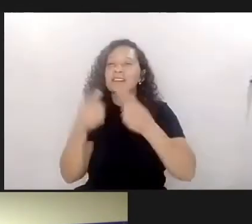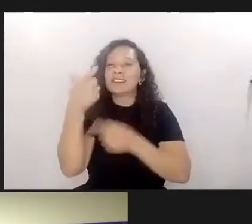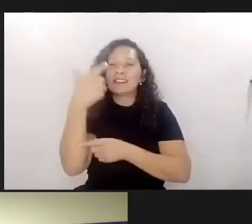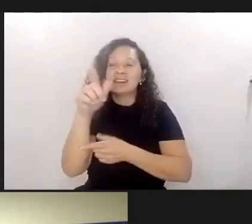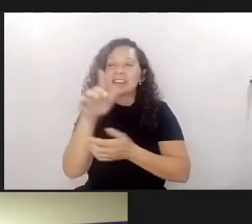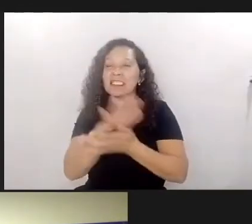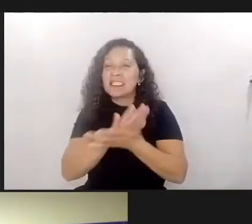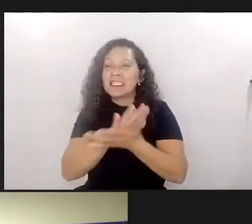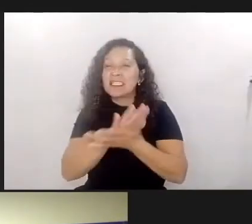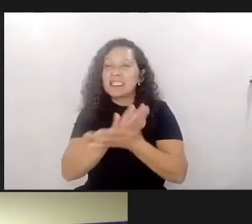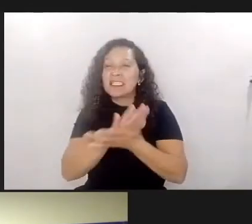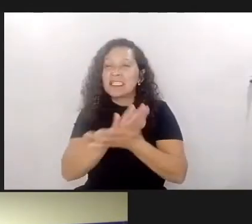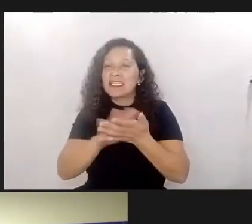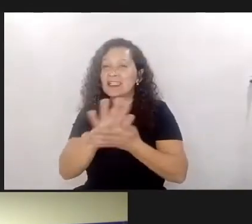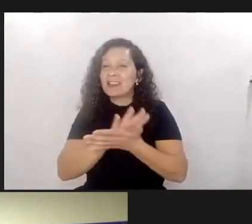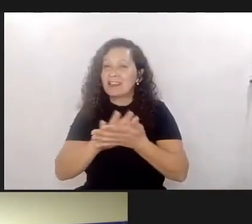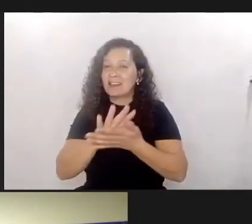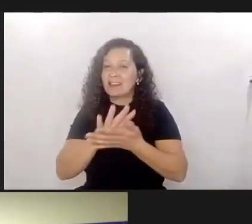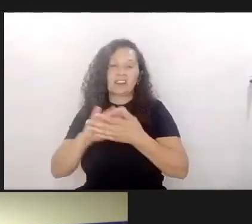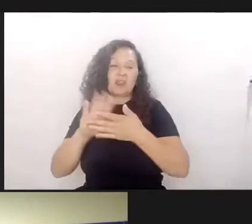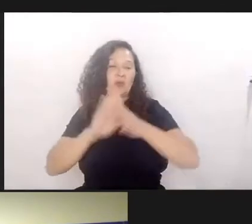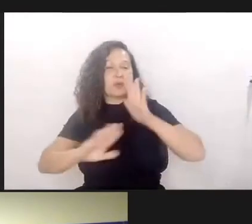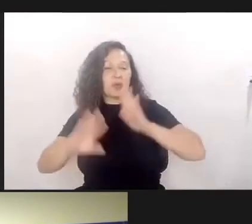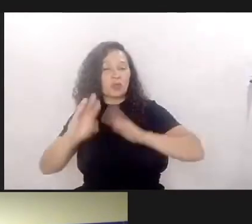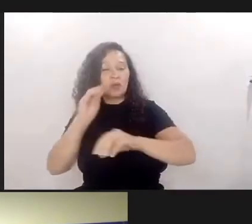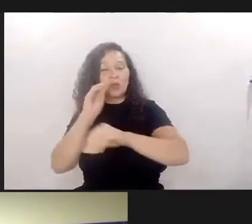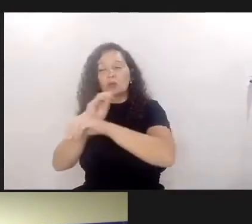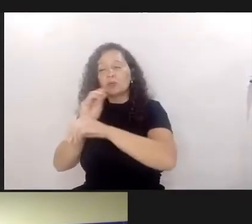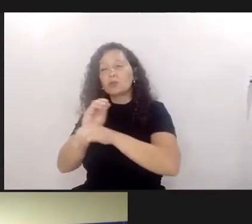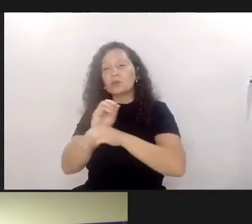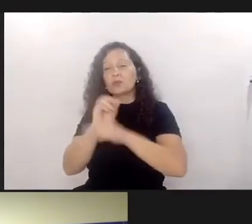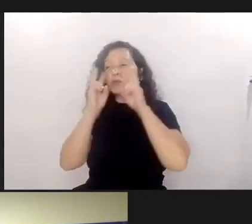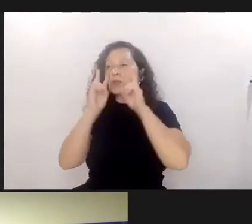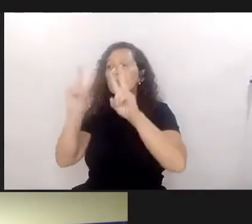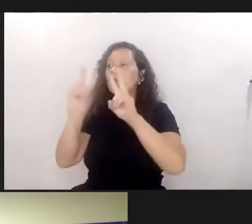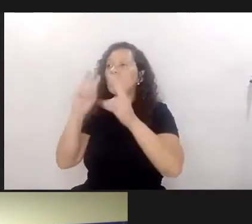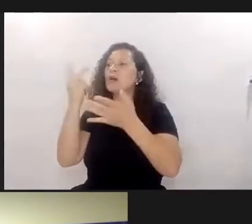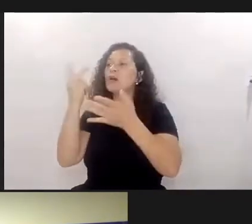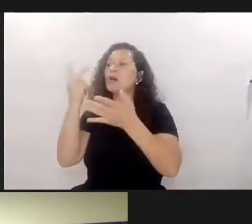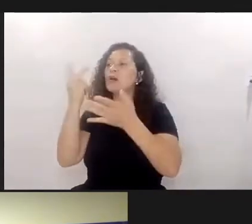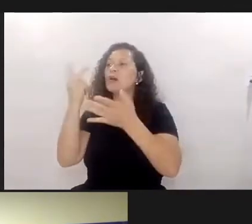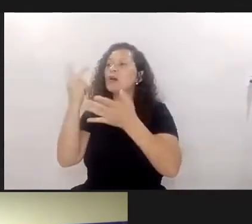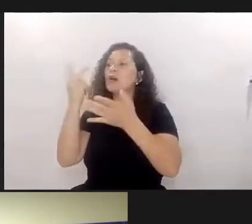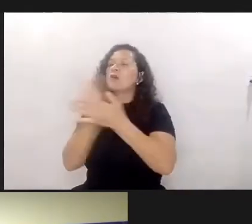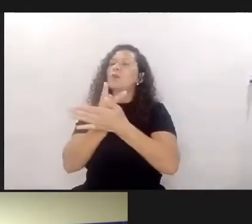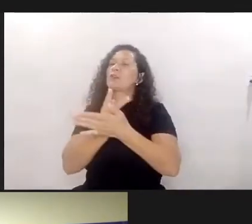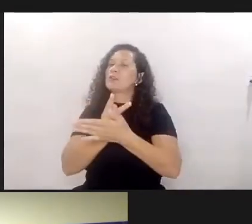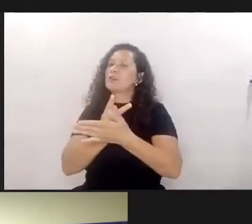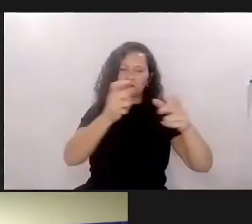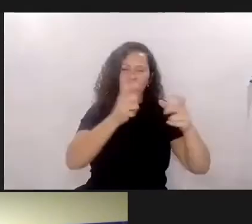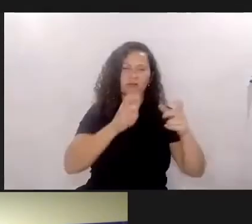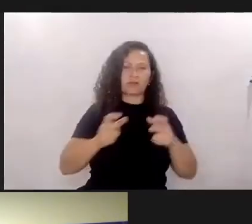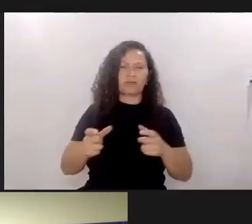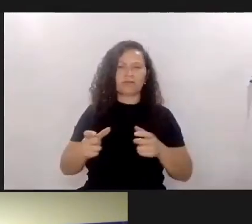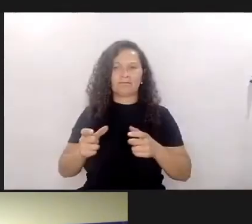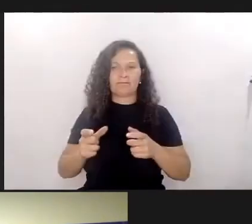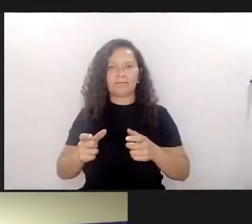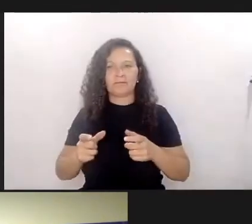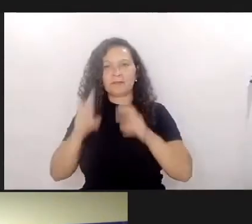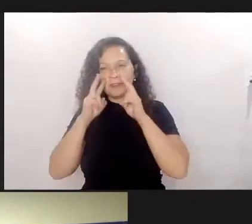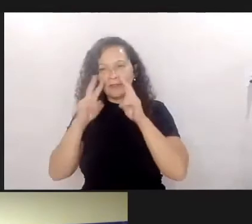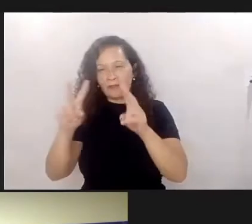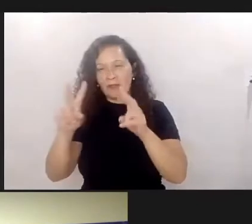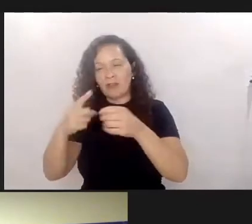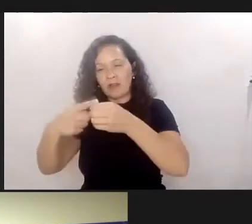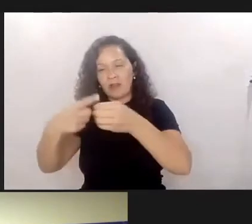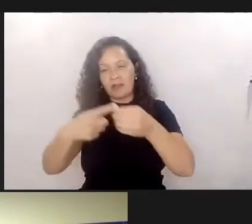carinho ou observação sobre o que está acontecendo em cada um dos locais. Né? Você vê a rede de cidades, os sistemas